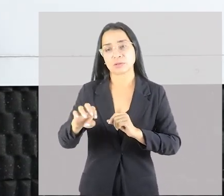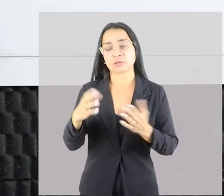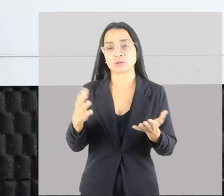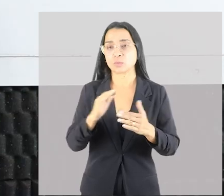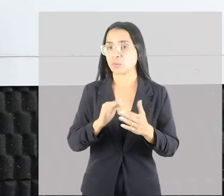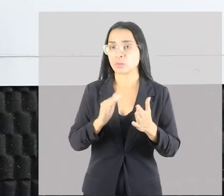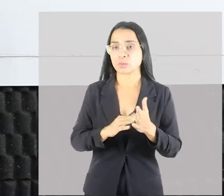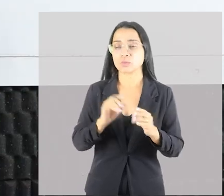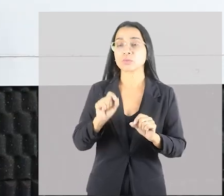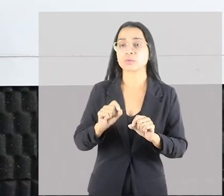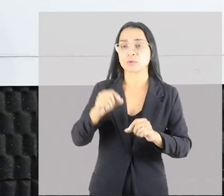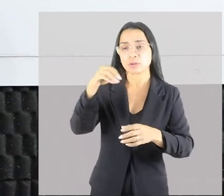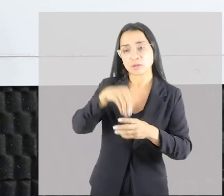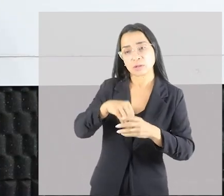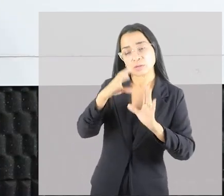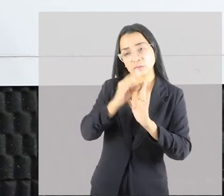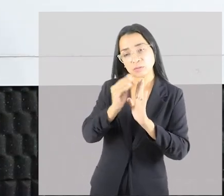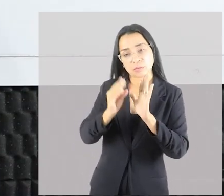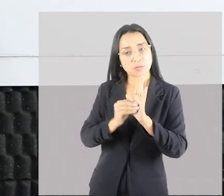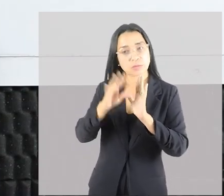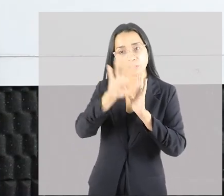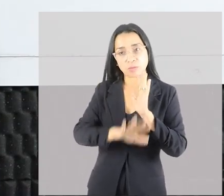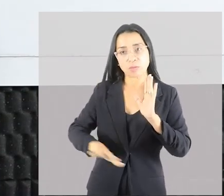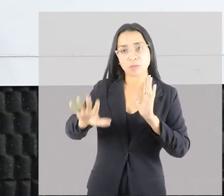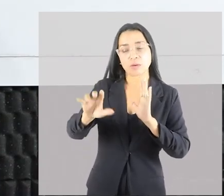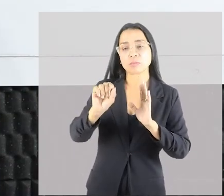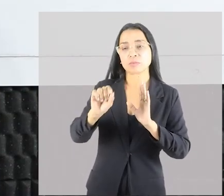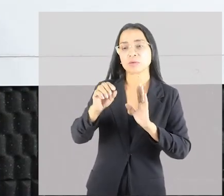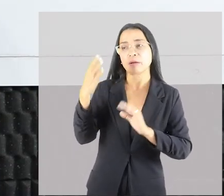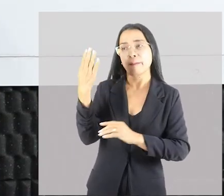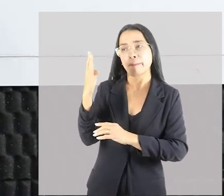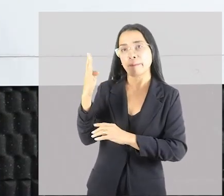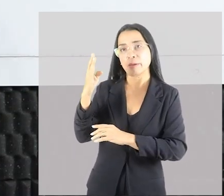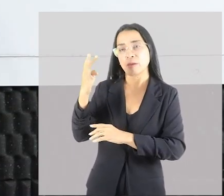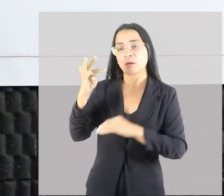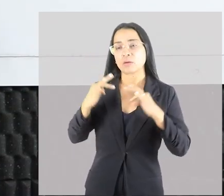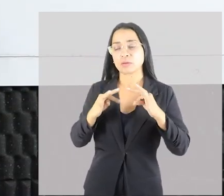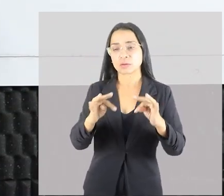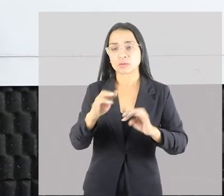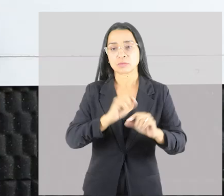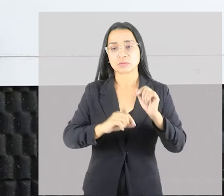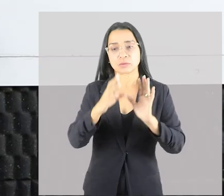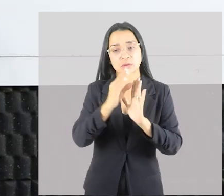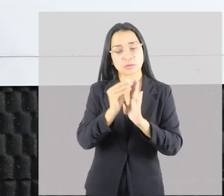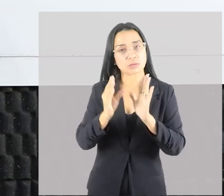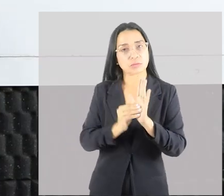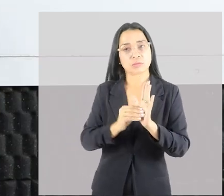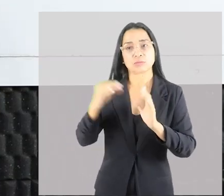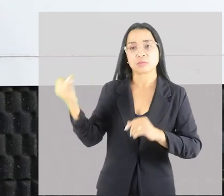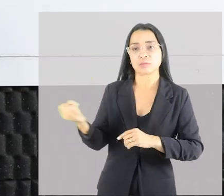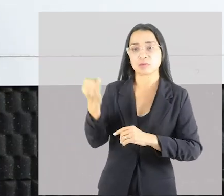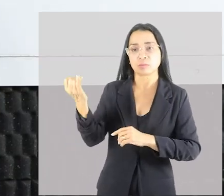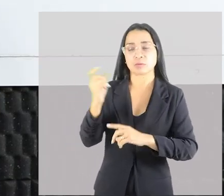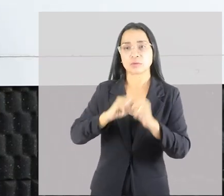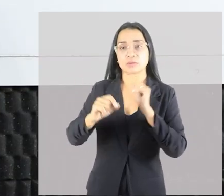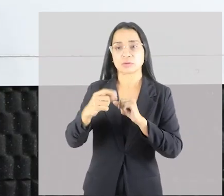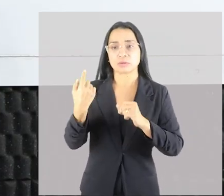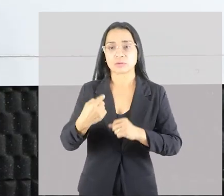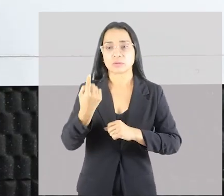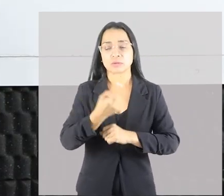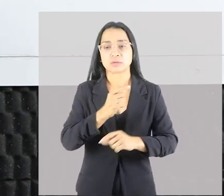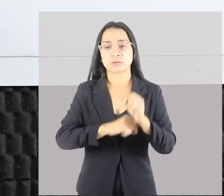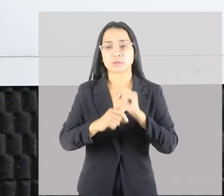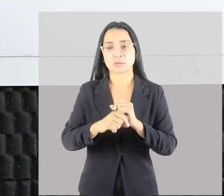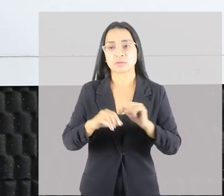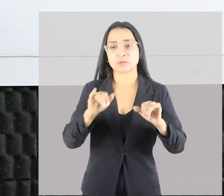tudo isso está dentro desse conteúdo macro, que é a biotecnologia, que é um conteúdo muito relevante para a gente, né? Se a